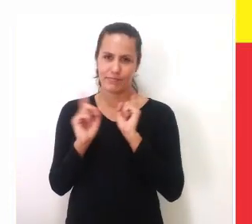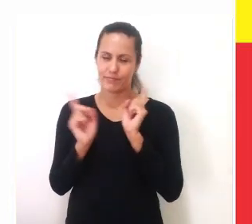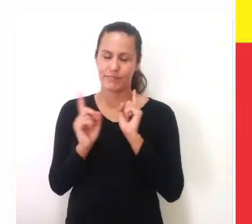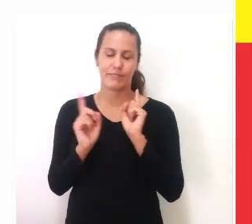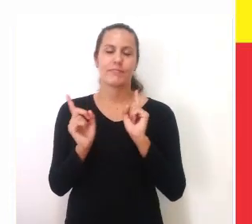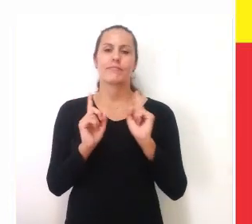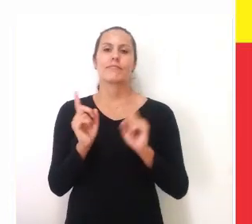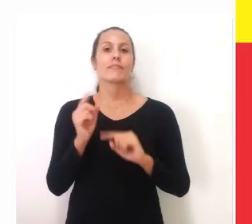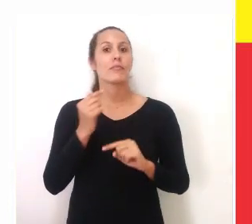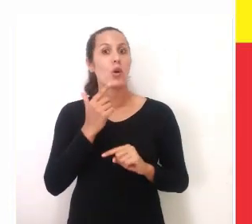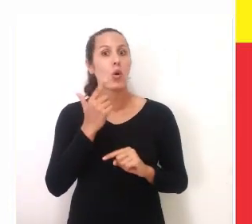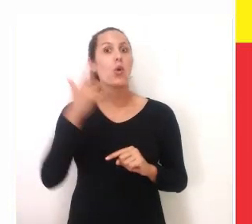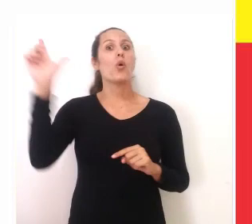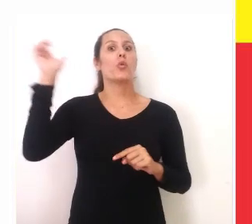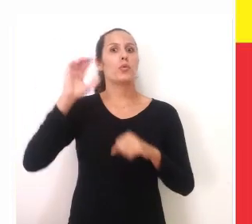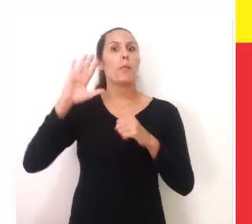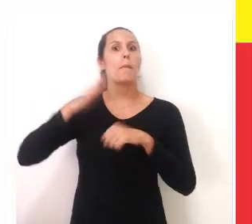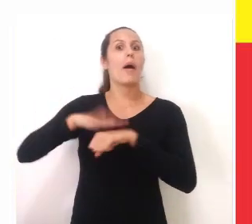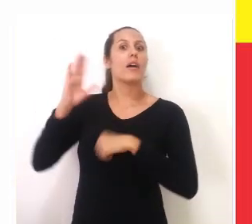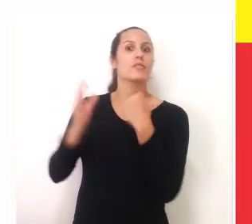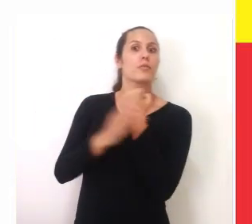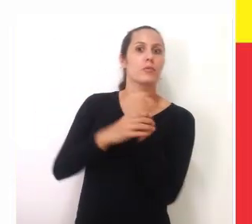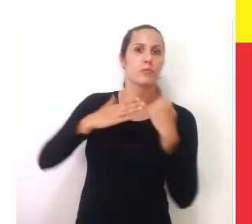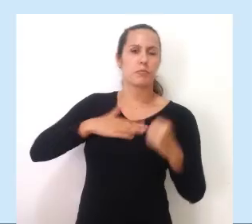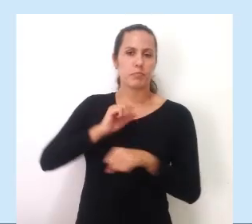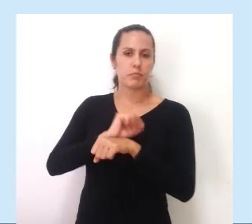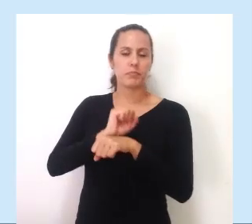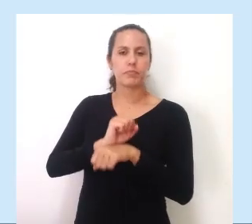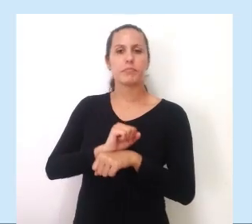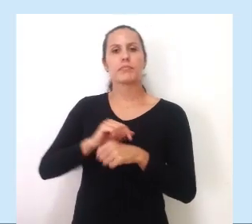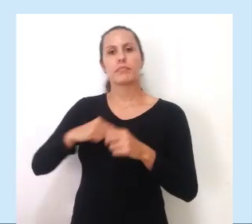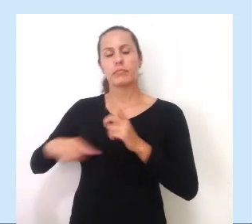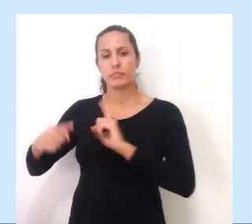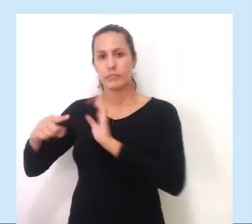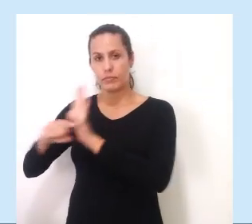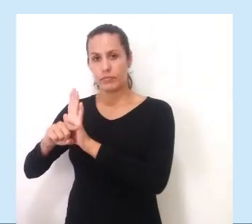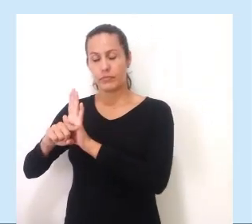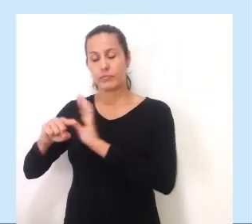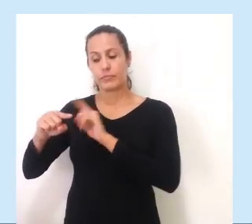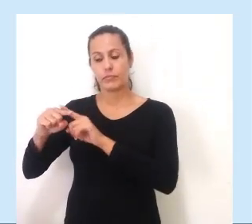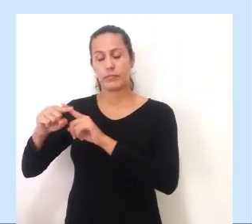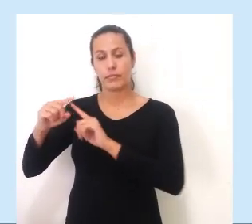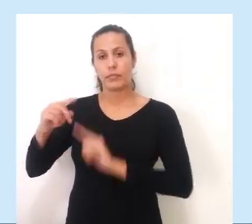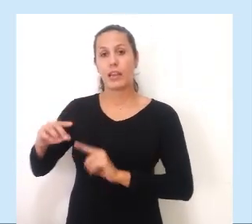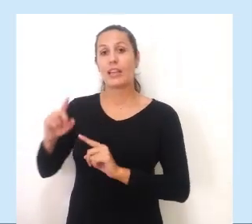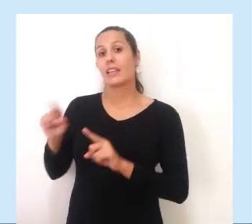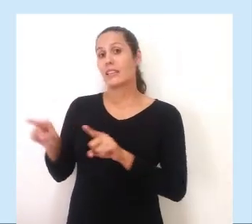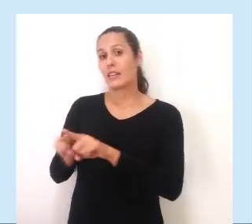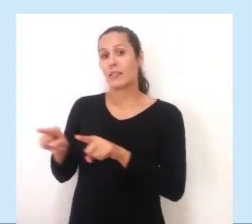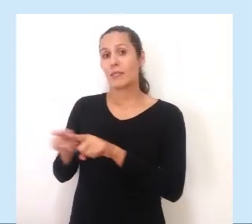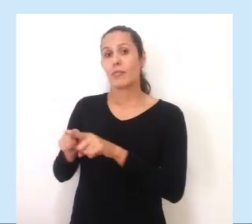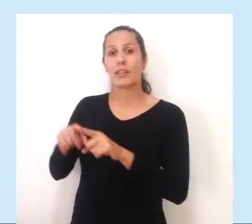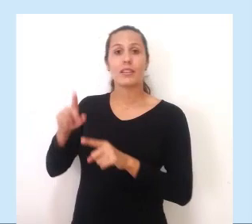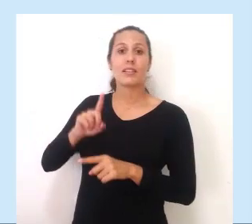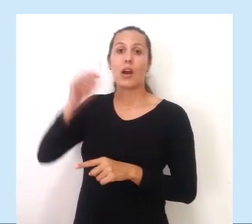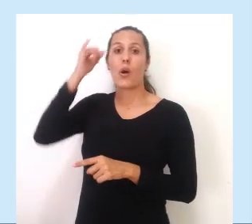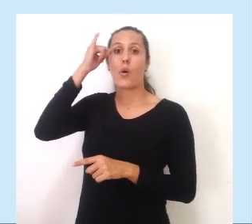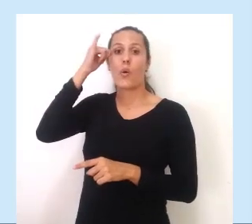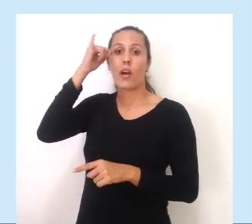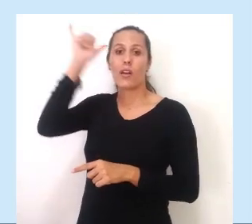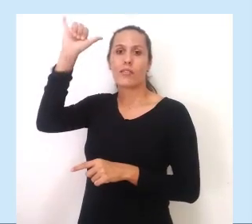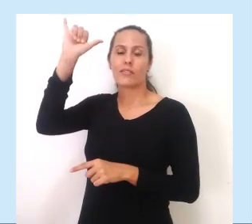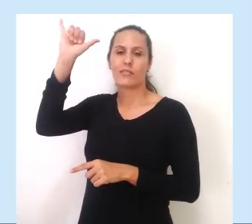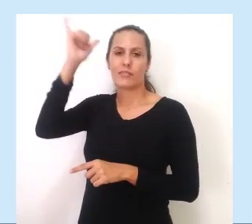Então, ele não é seguro? Também não é seguro, não. Outro método mais seguro vai vir daqui a pouco.